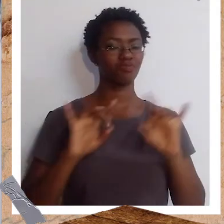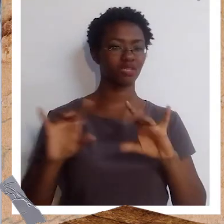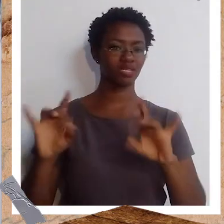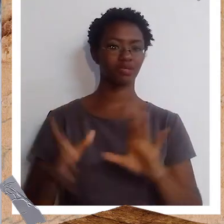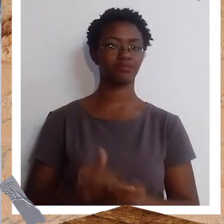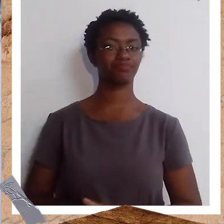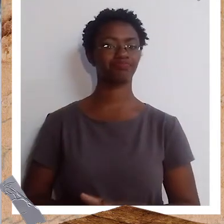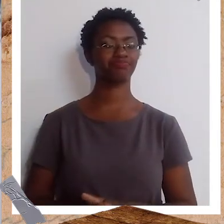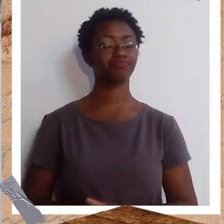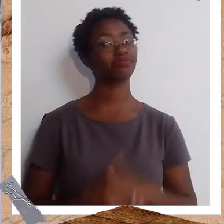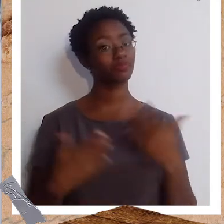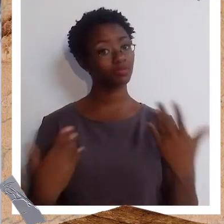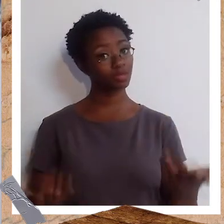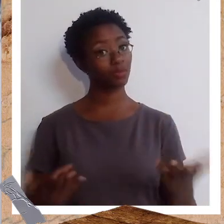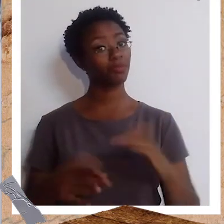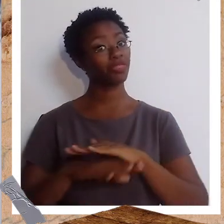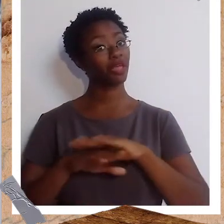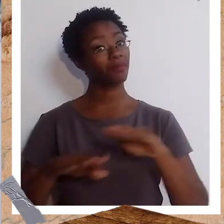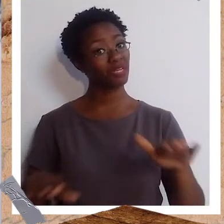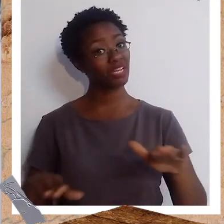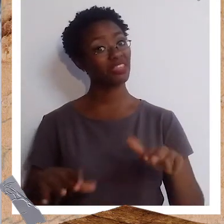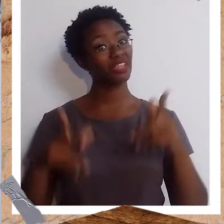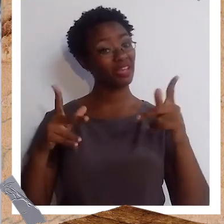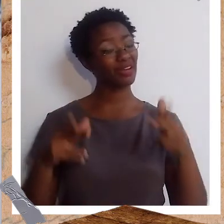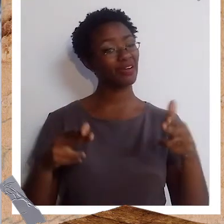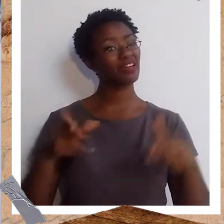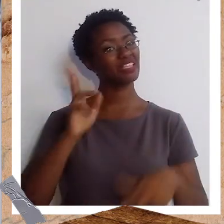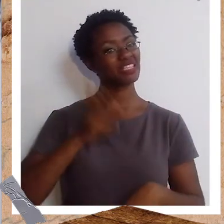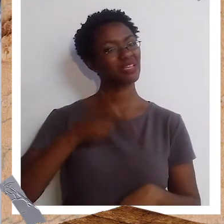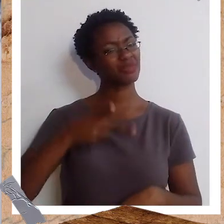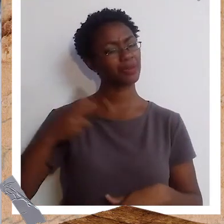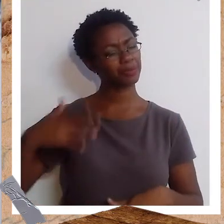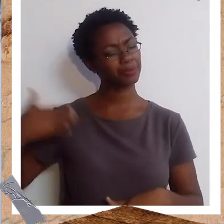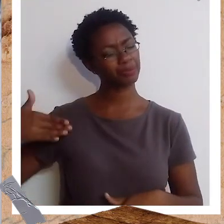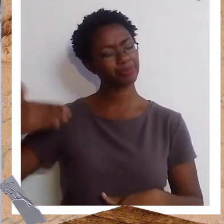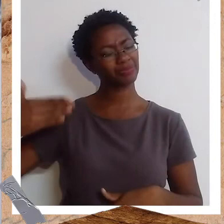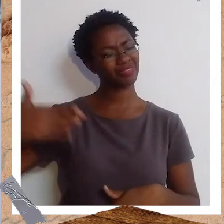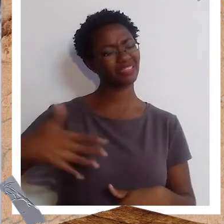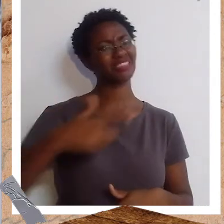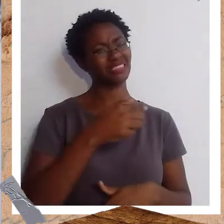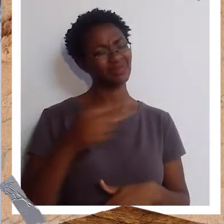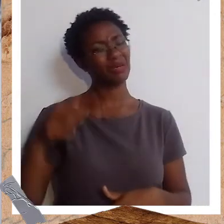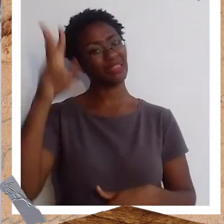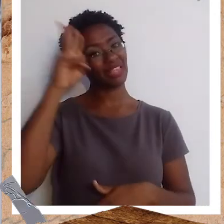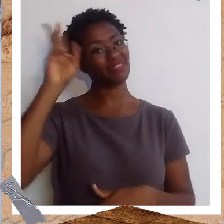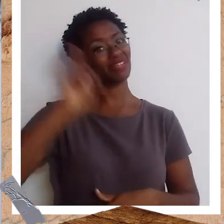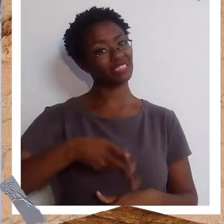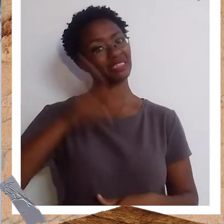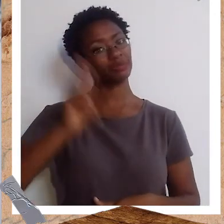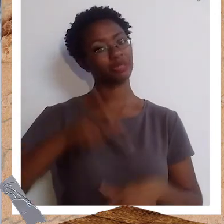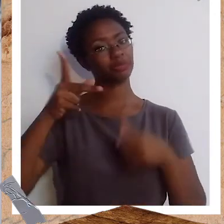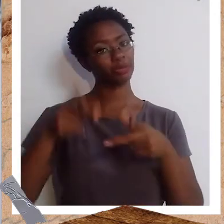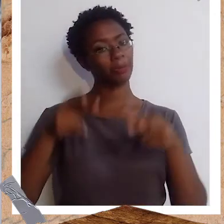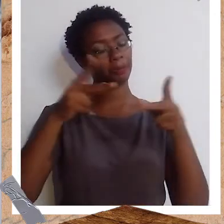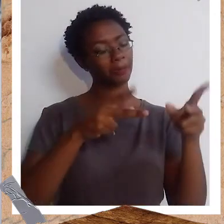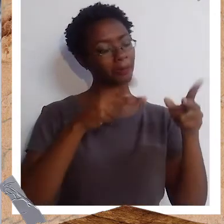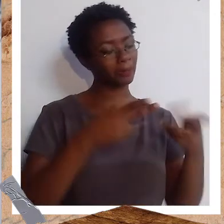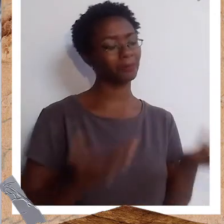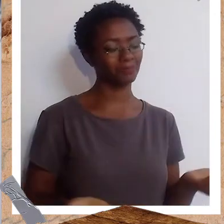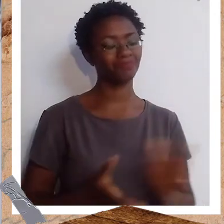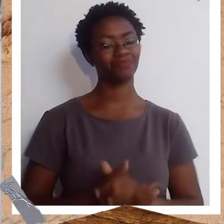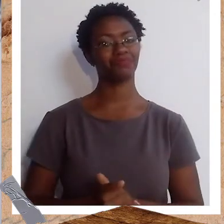Bom, terminando, pessoal, da maneira que a gente vem fazendo todas as terças-feiras, nas quais a